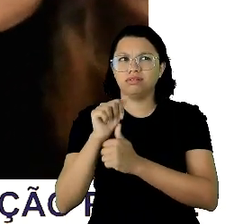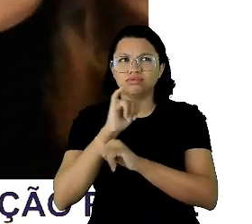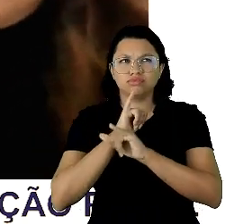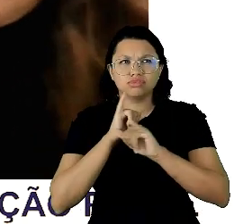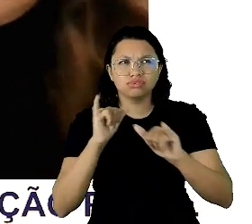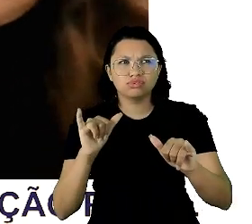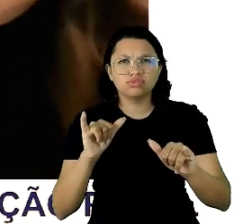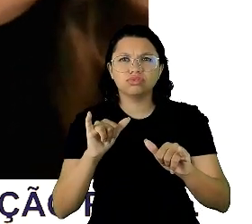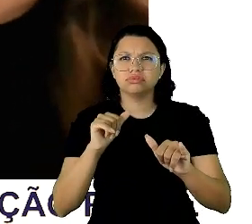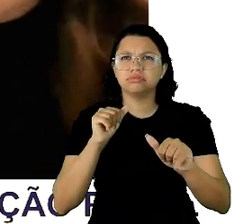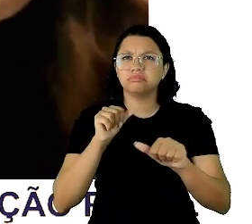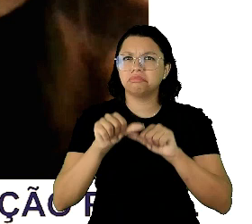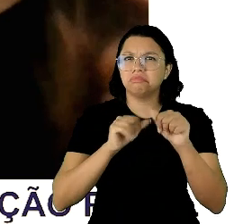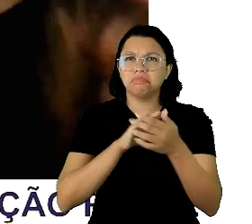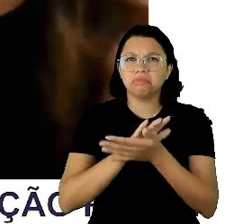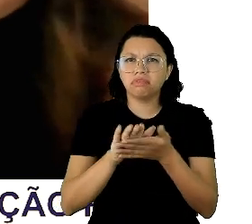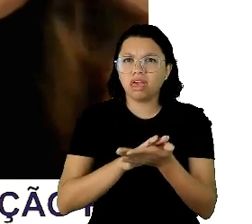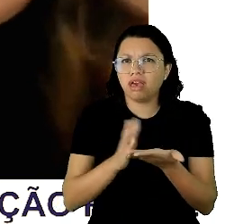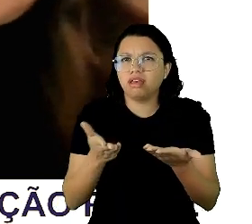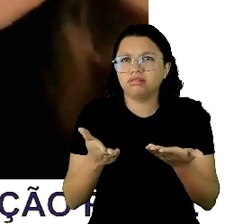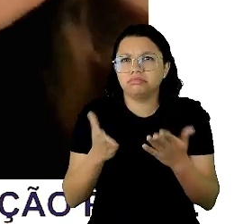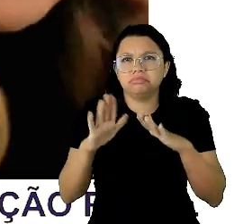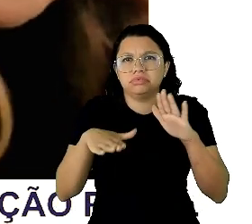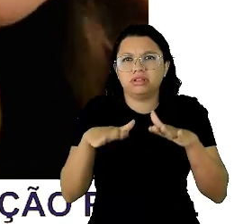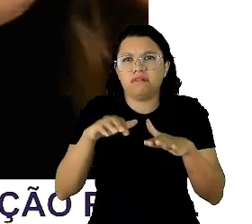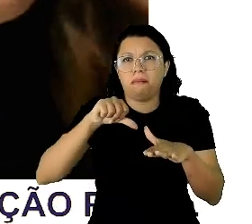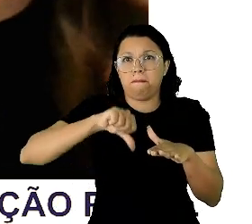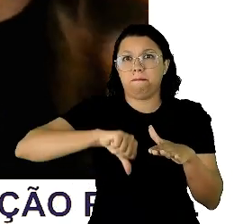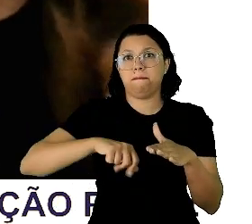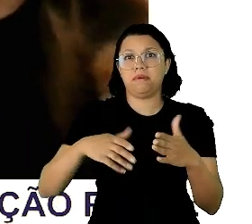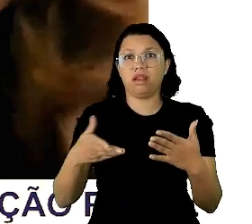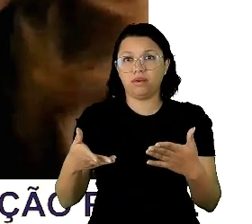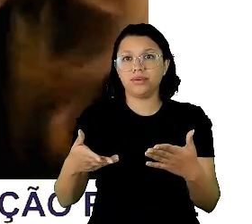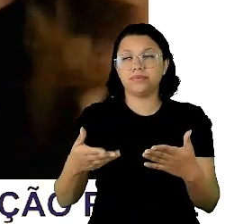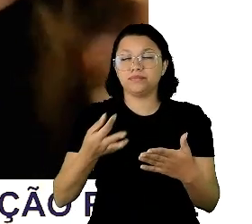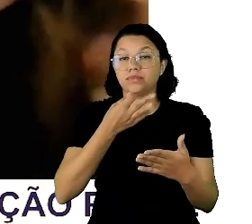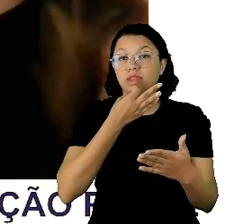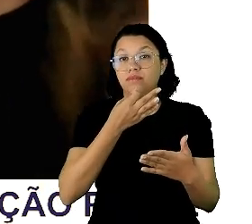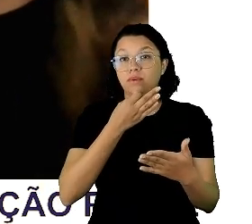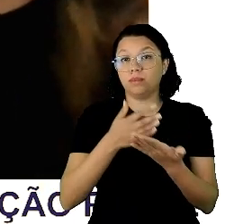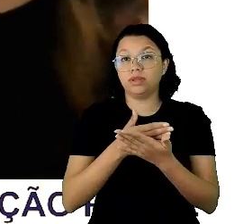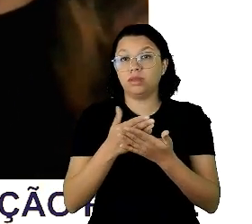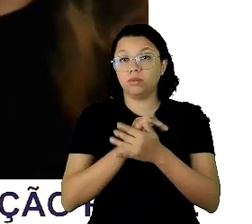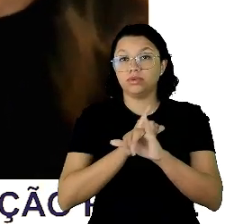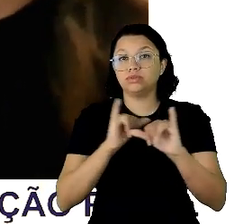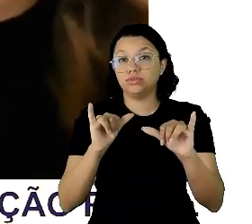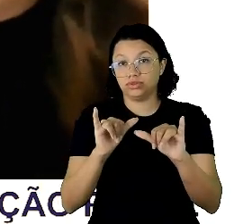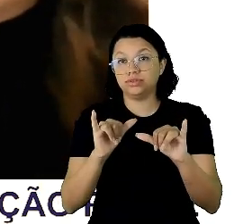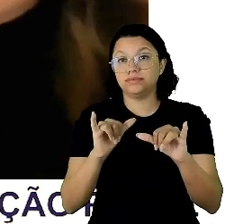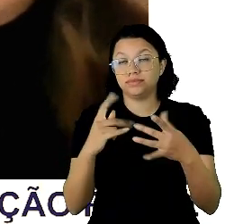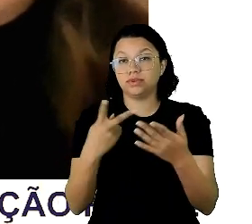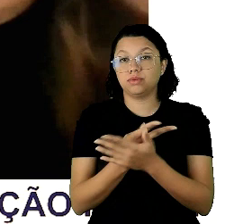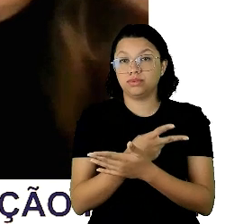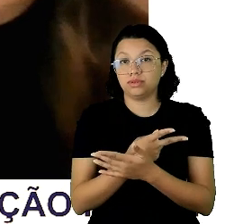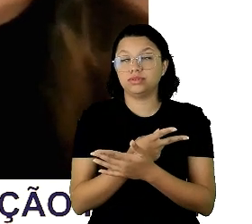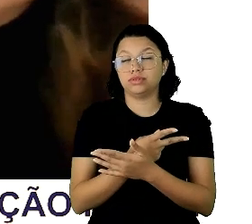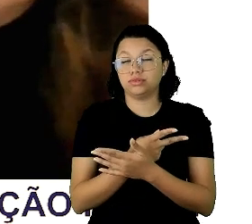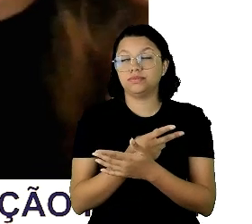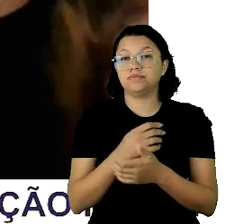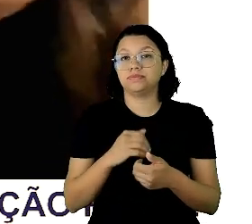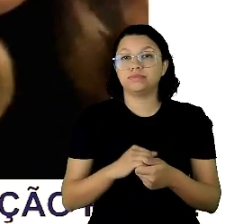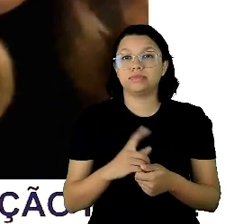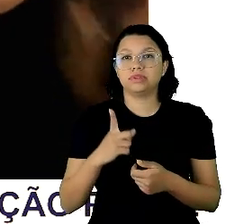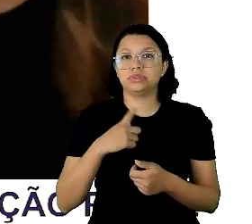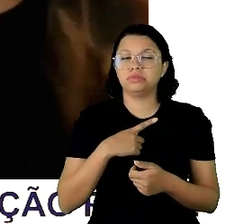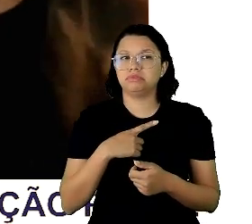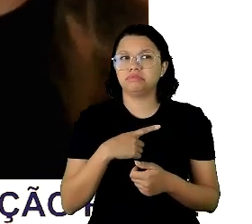nada mudou. Talvez esteja até pior, né? Eu vou comentar as notícias aí do último bimestre. A gente teve notícias